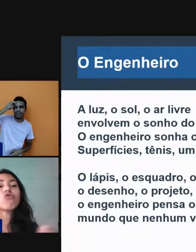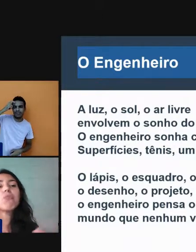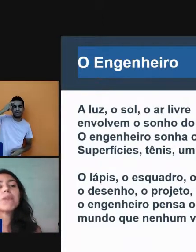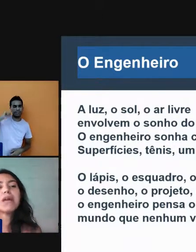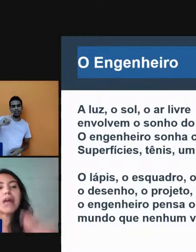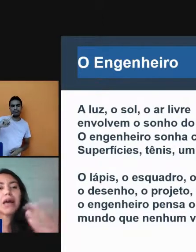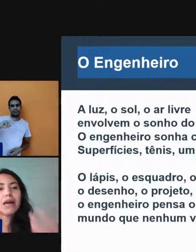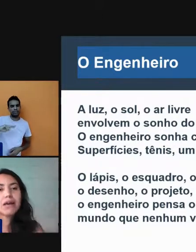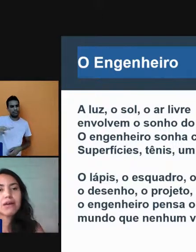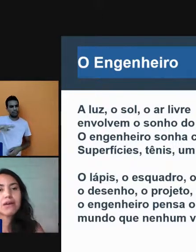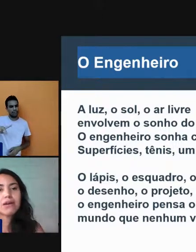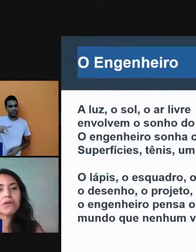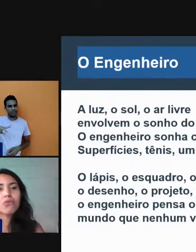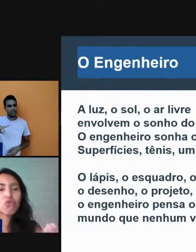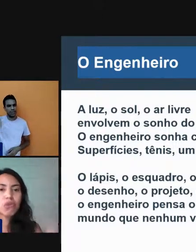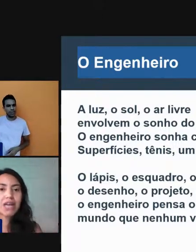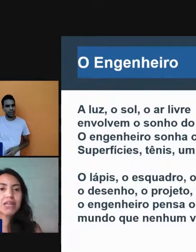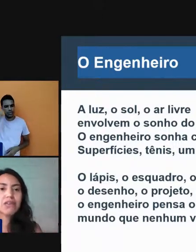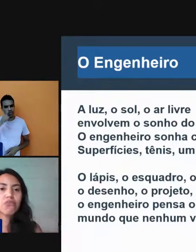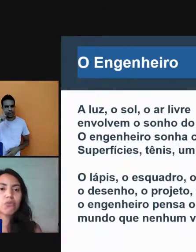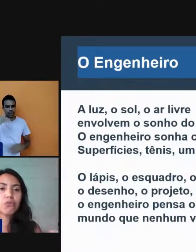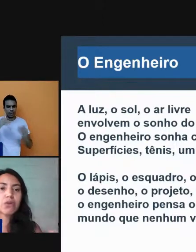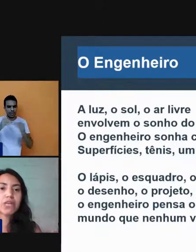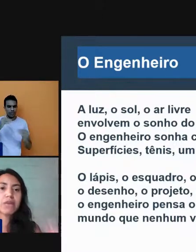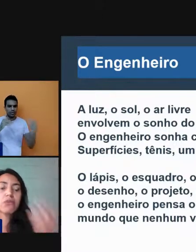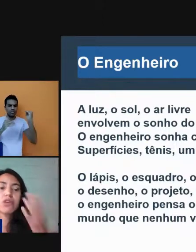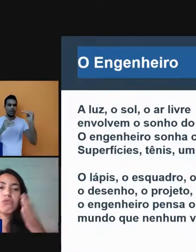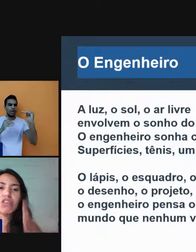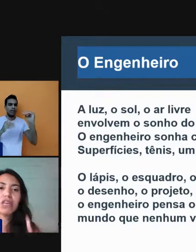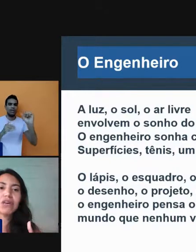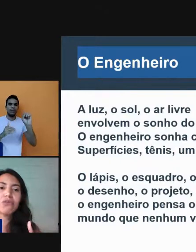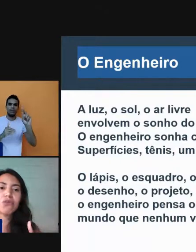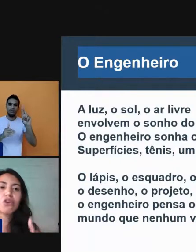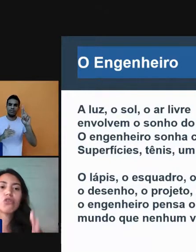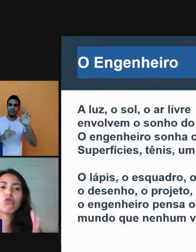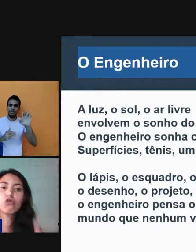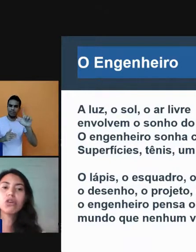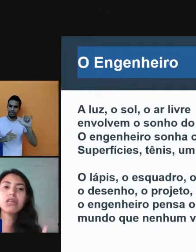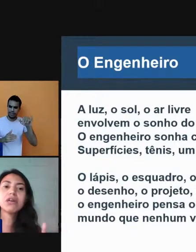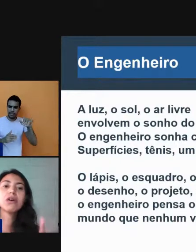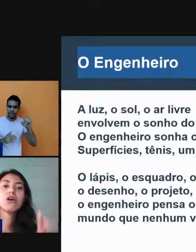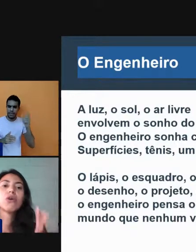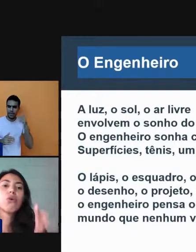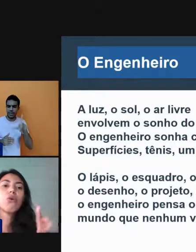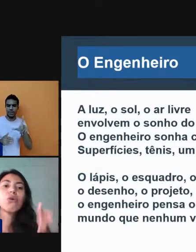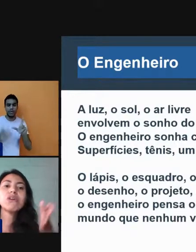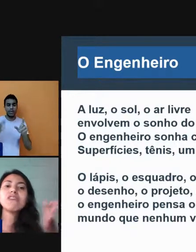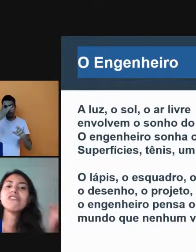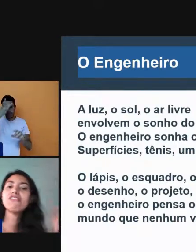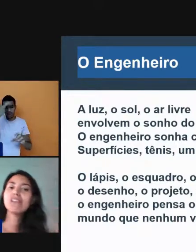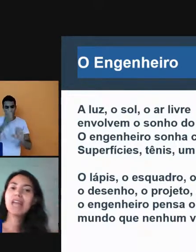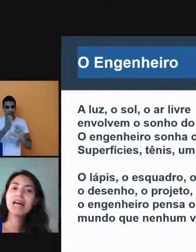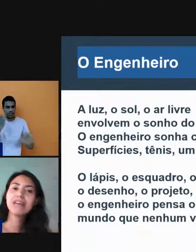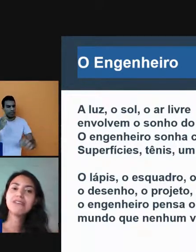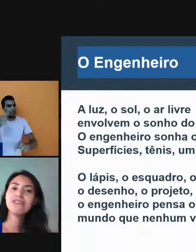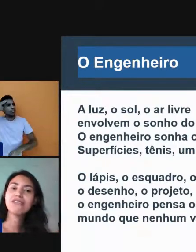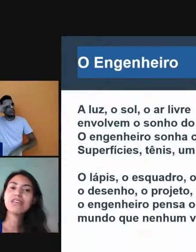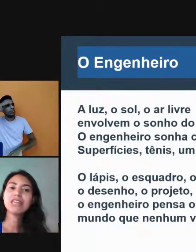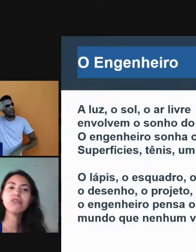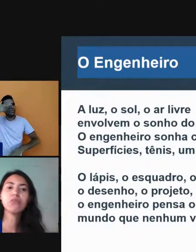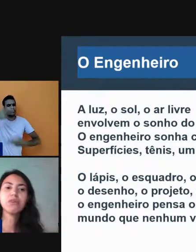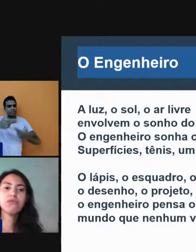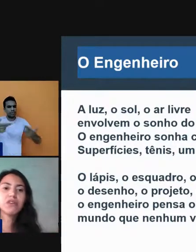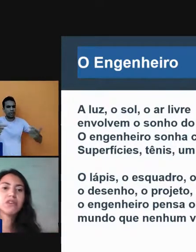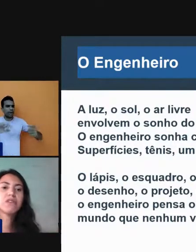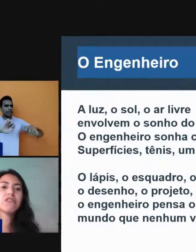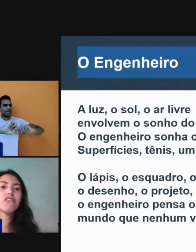para superar o surrealismo. Por quê? Porque um engenheiro sonha com coisas claras,